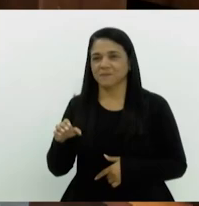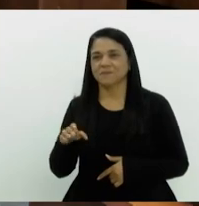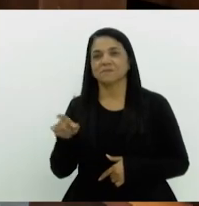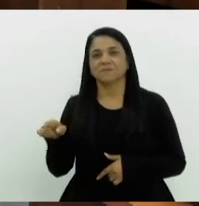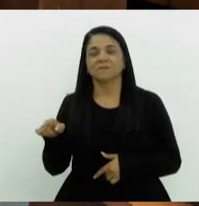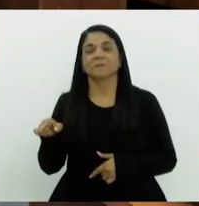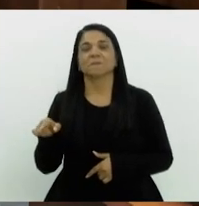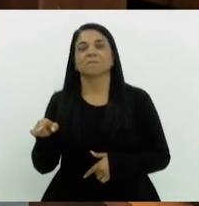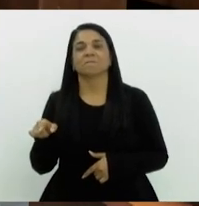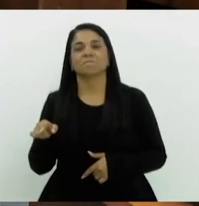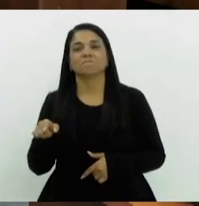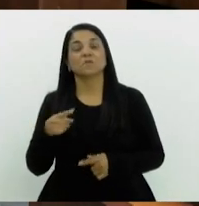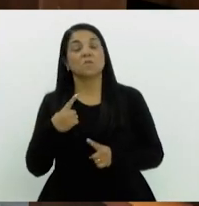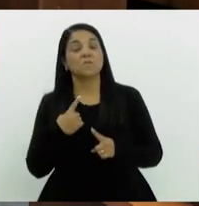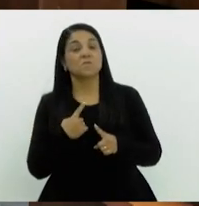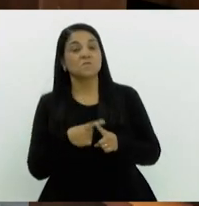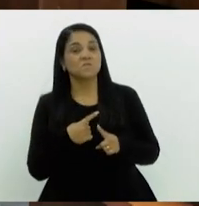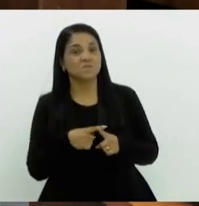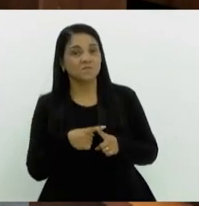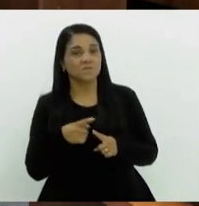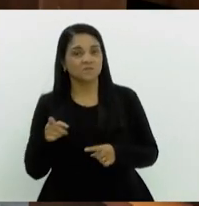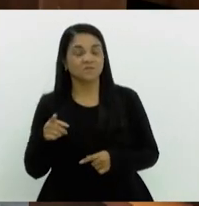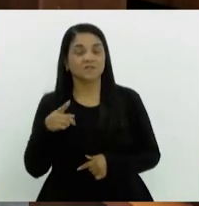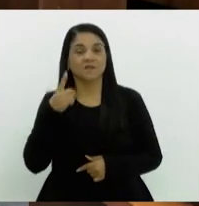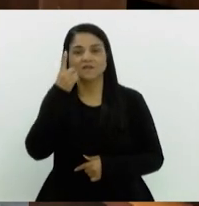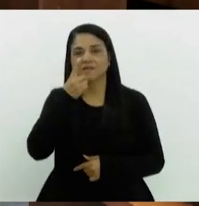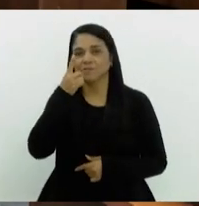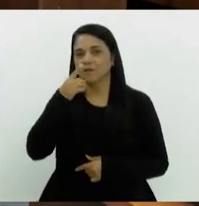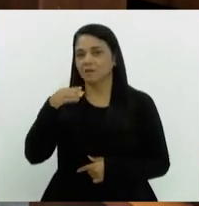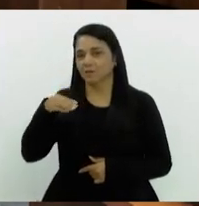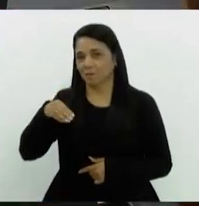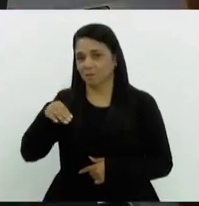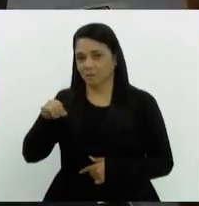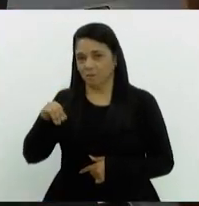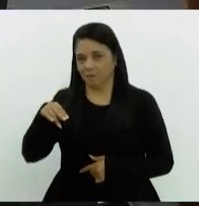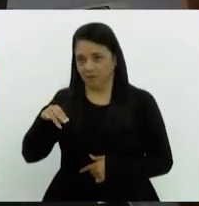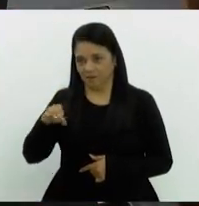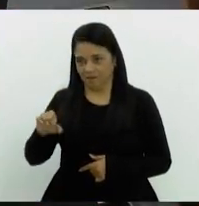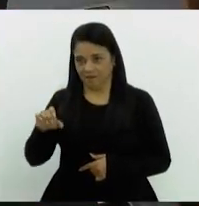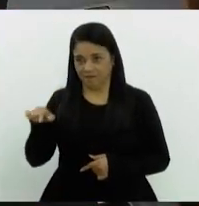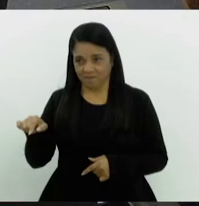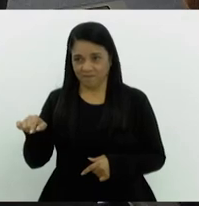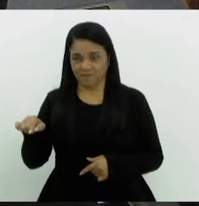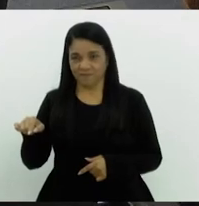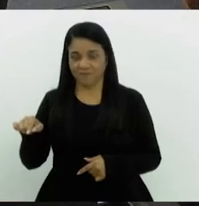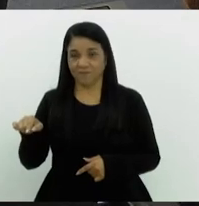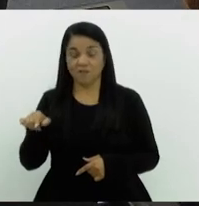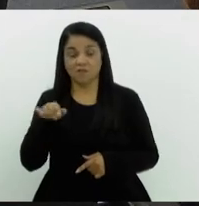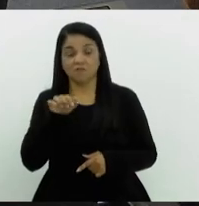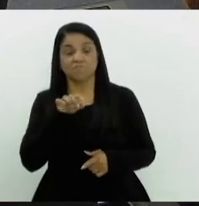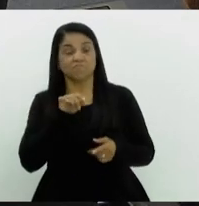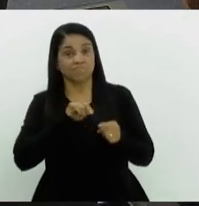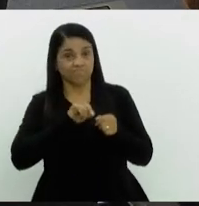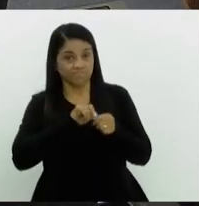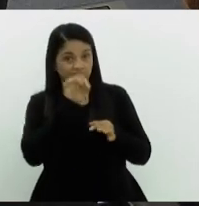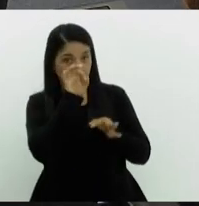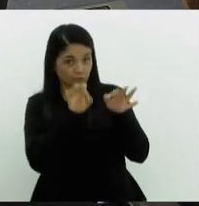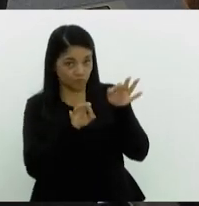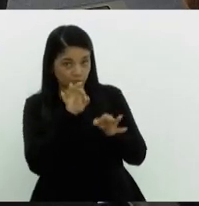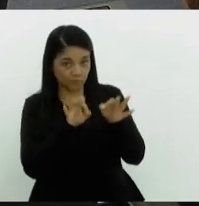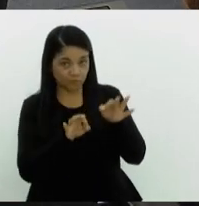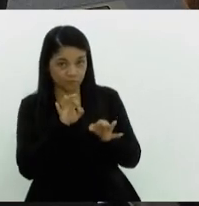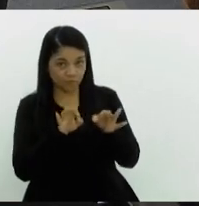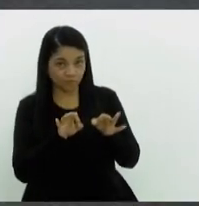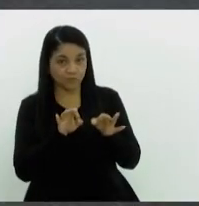Porque o deputado Carlos Mink está fazendo justiça